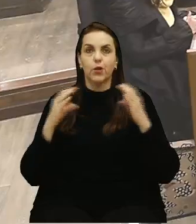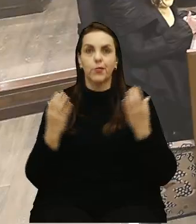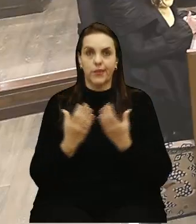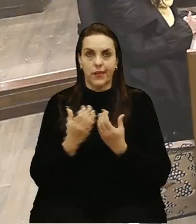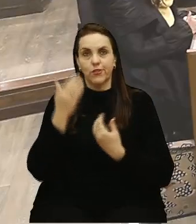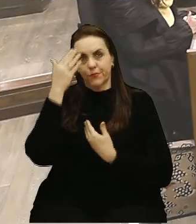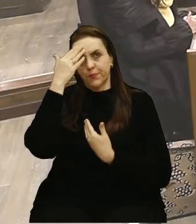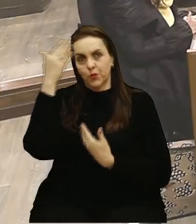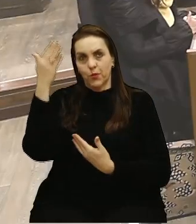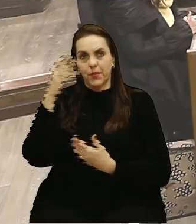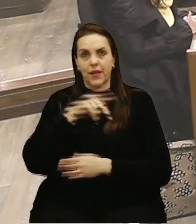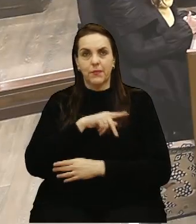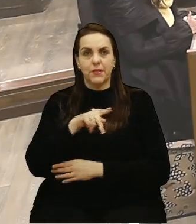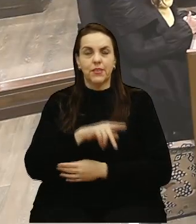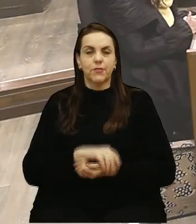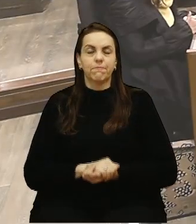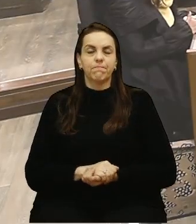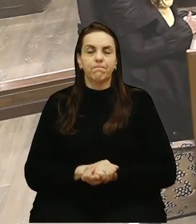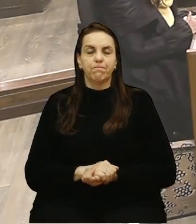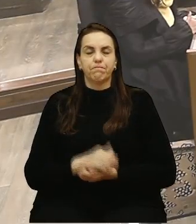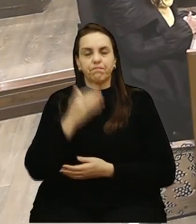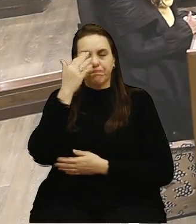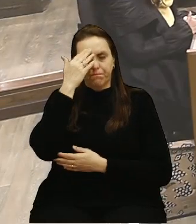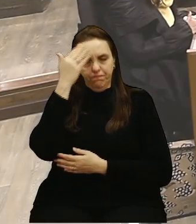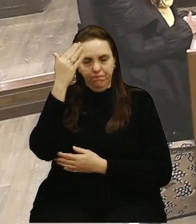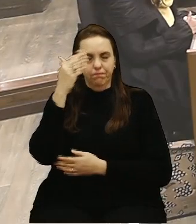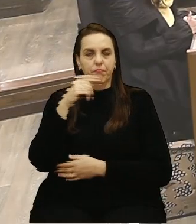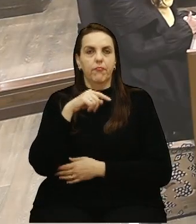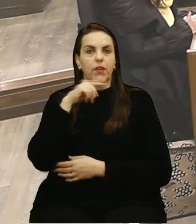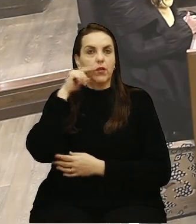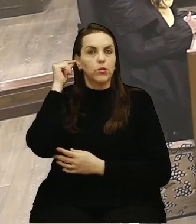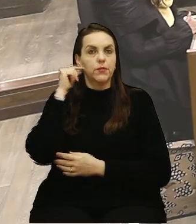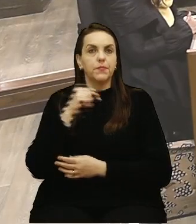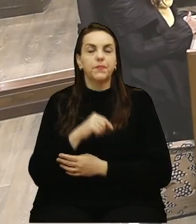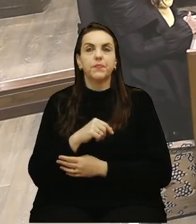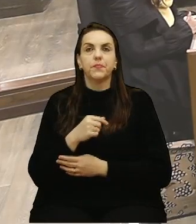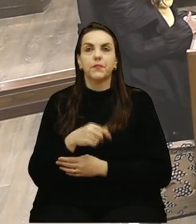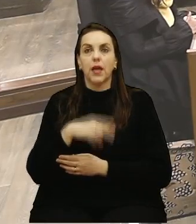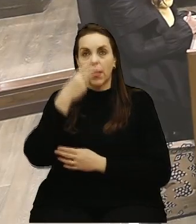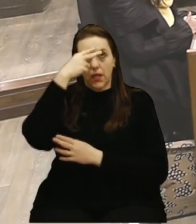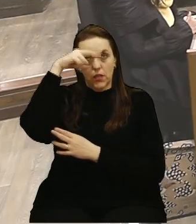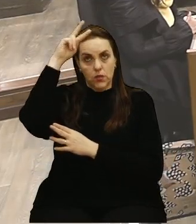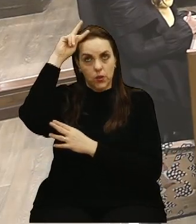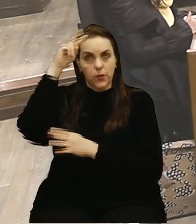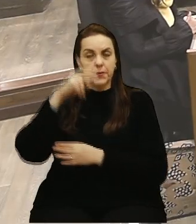Obrigado, vereador Aldonei. Próximo inscrito, vereador Edson da Rosa.